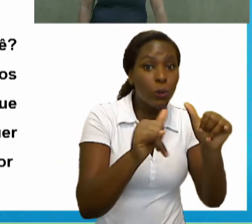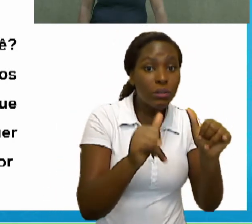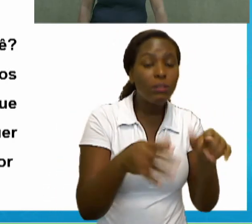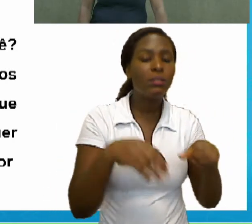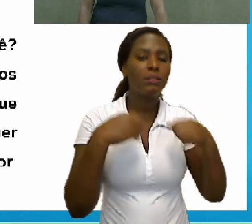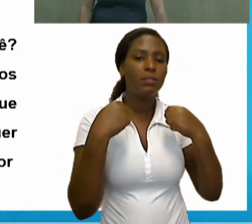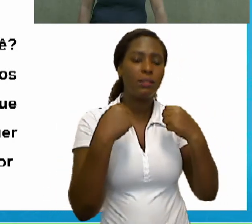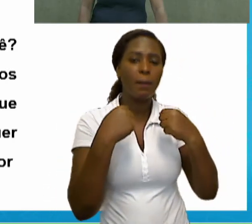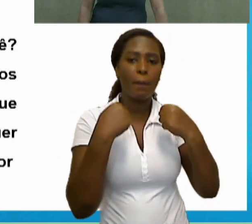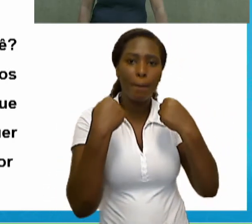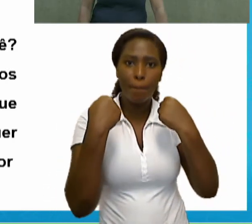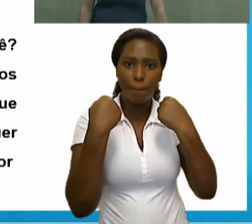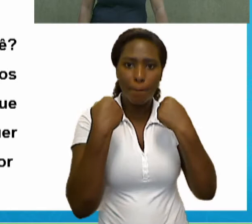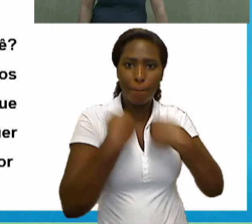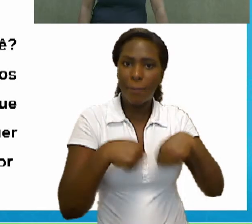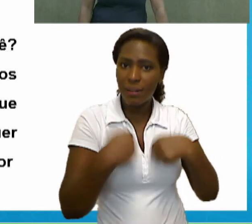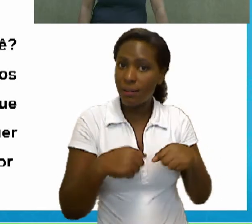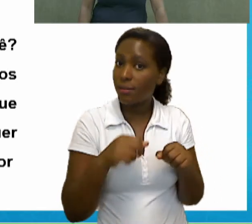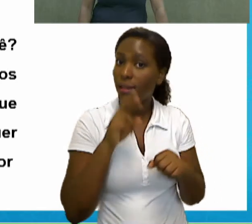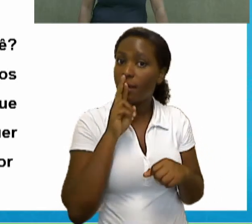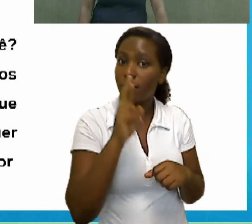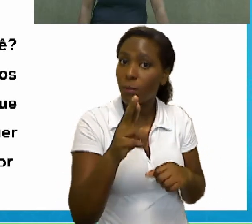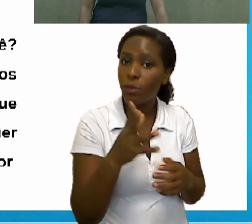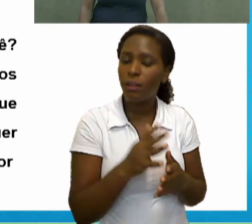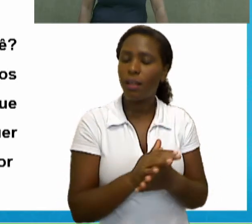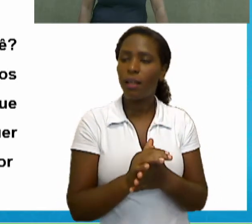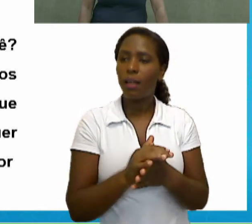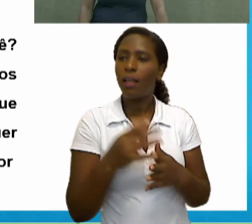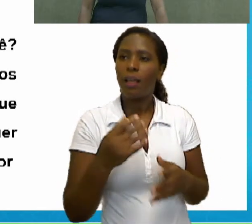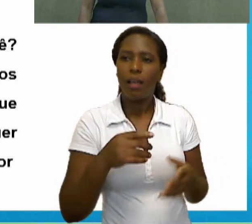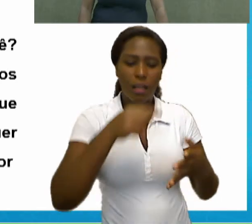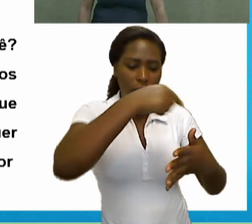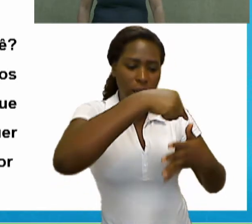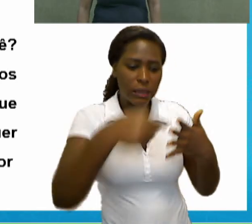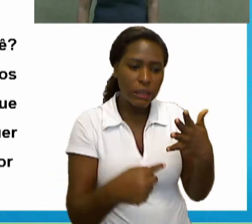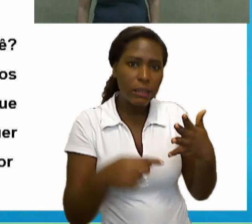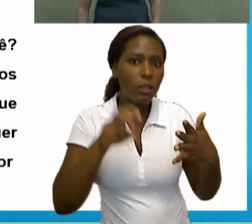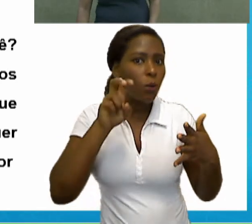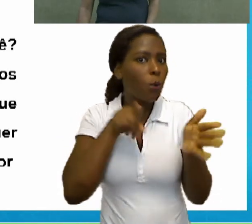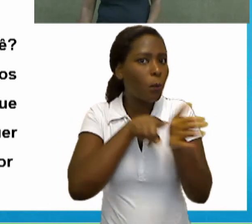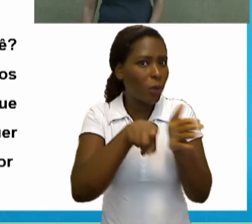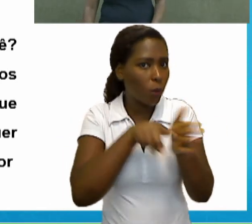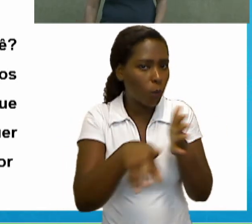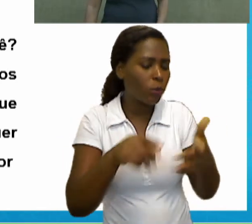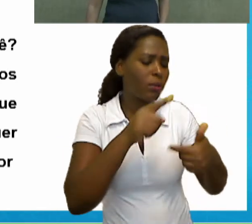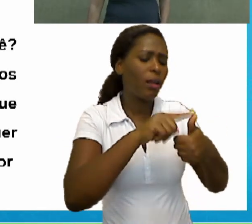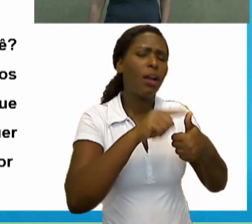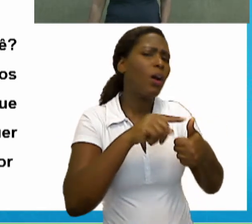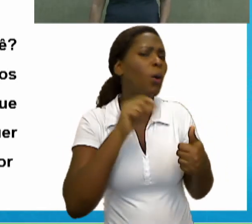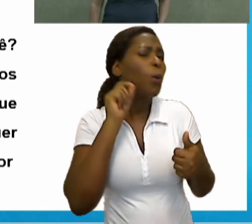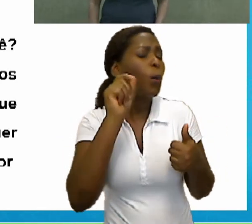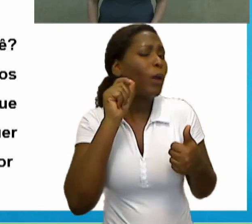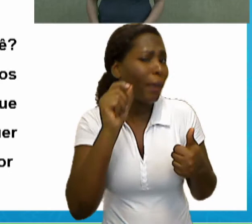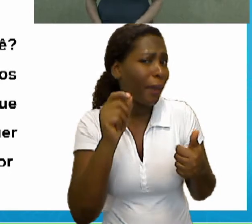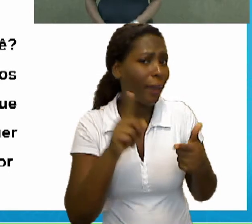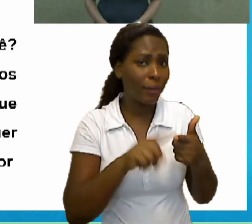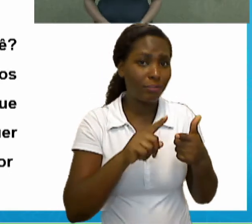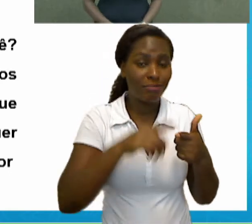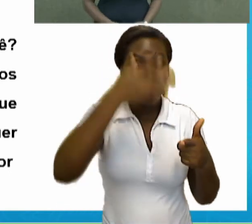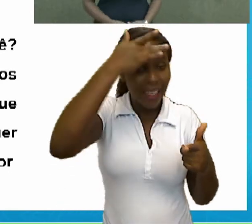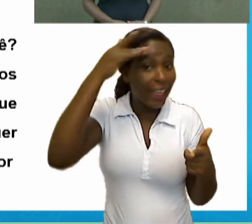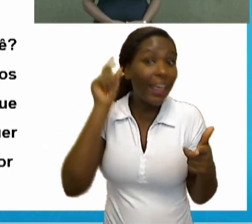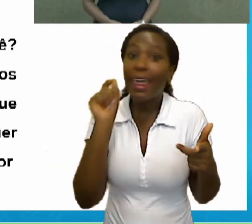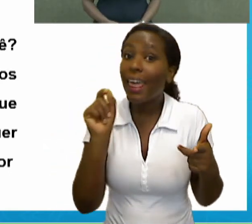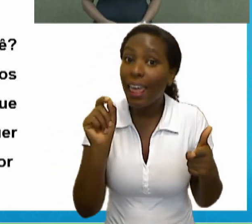quando, onde, como, por quê. Além dos fatos principais, a